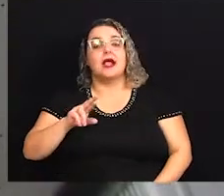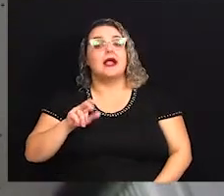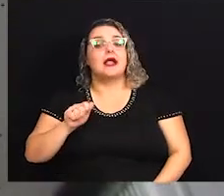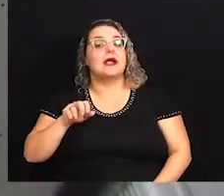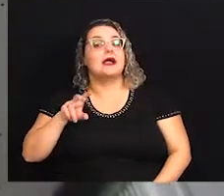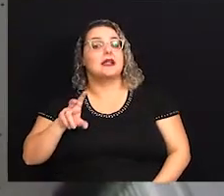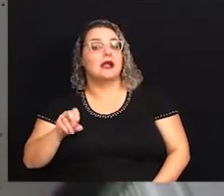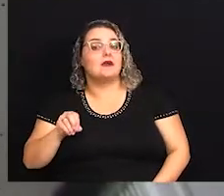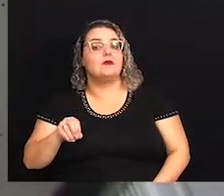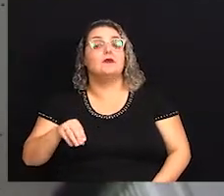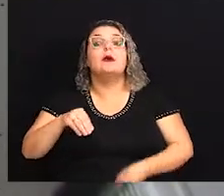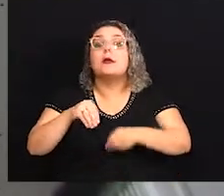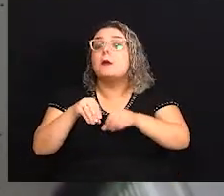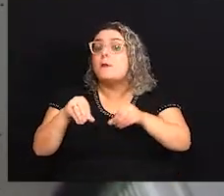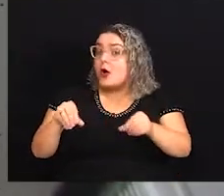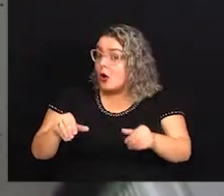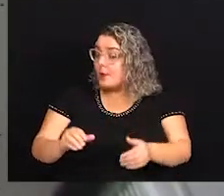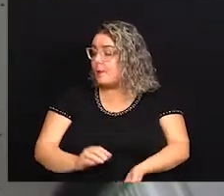cravo em pó,